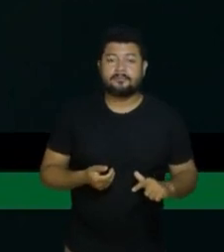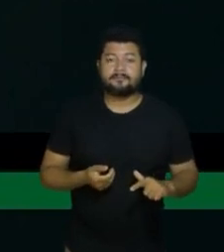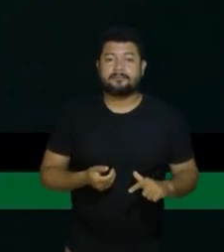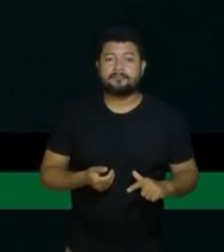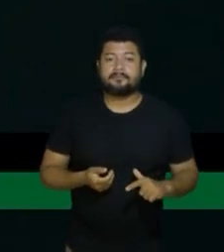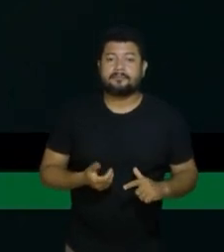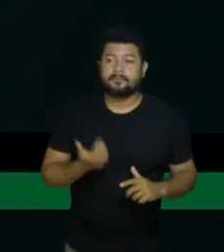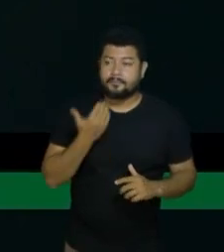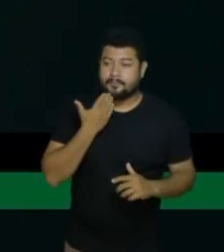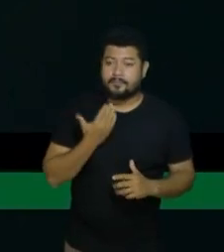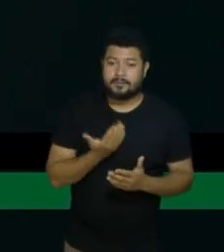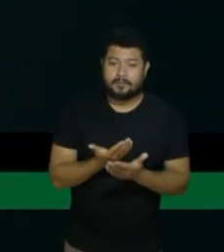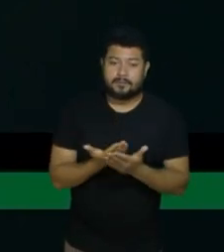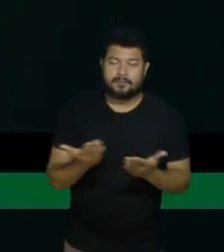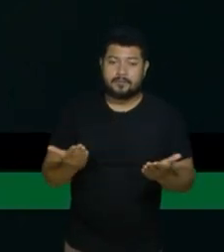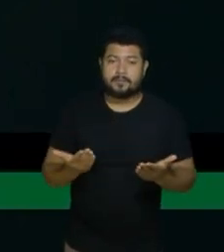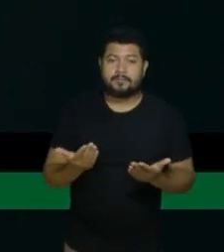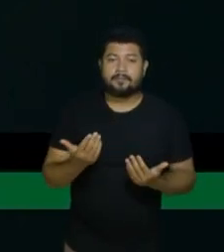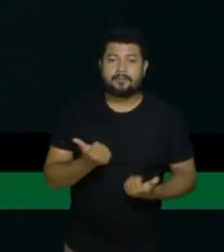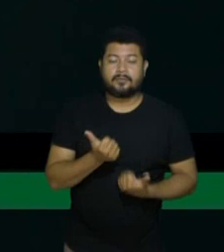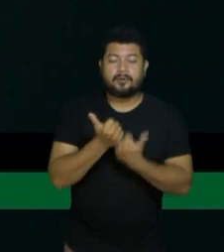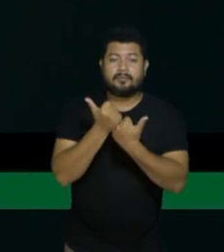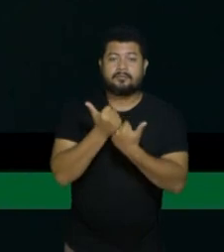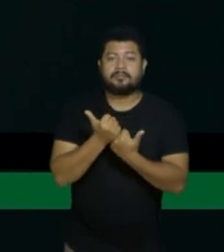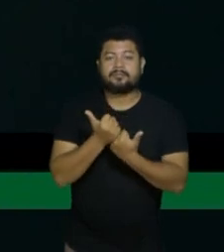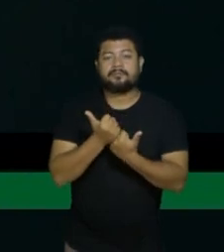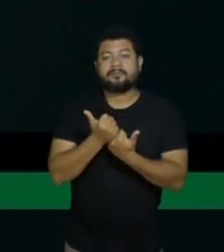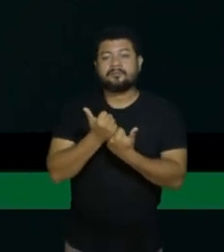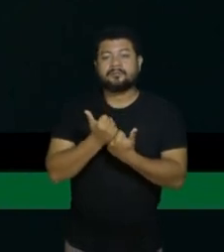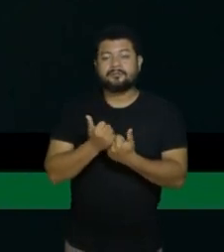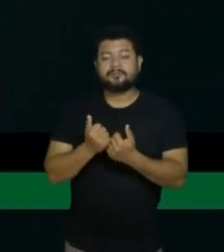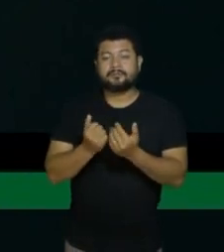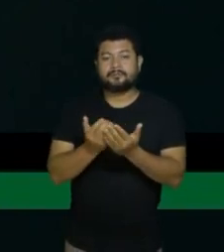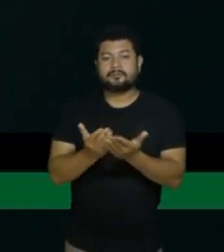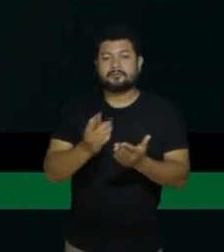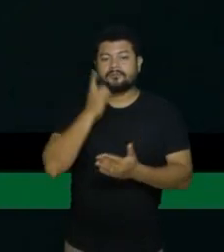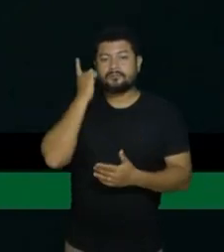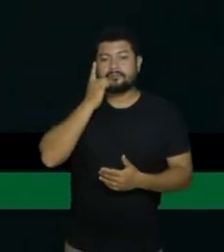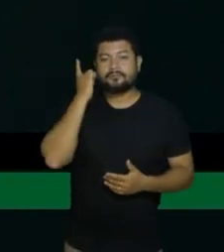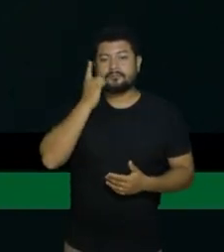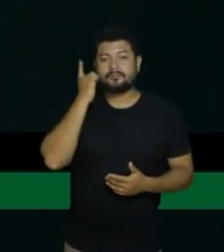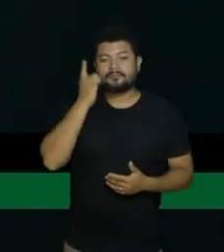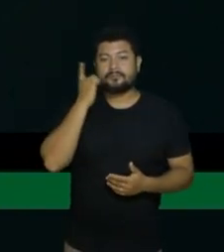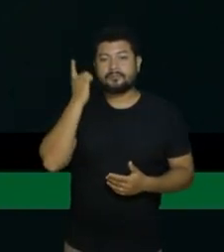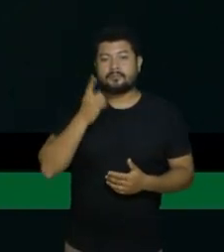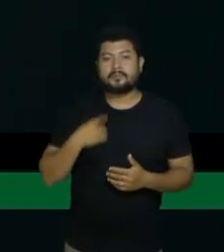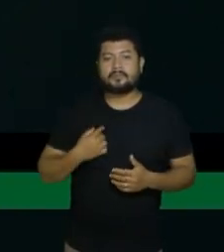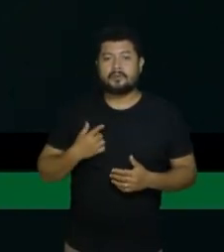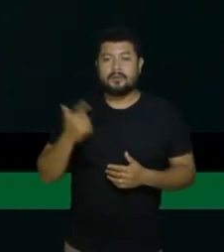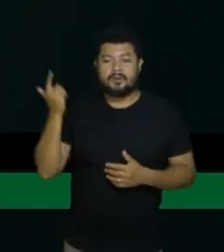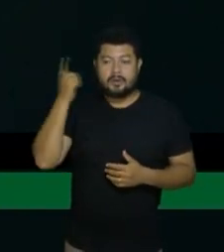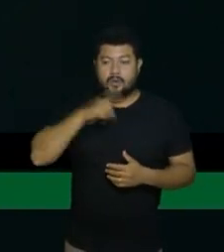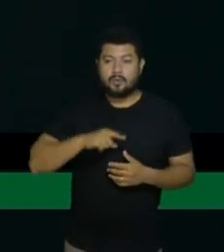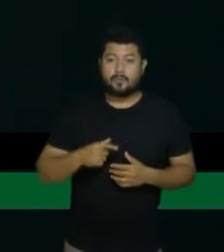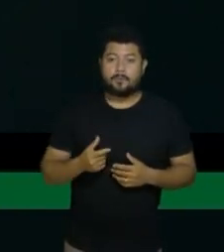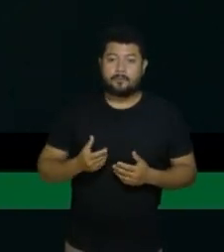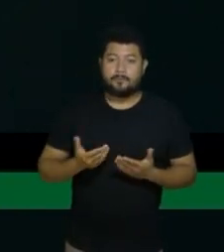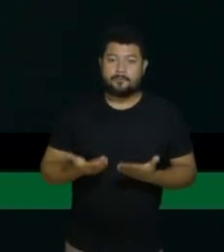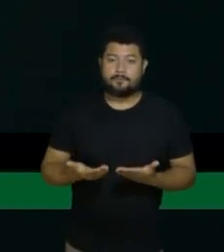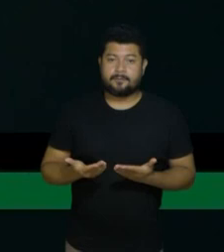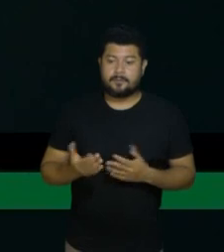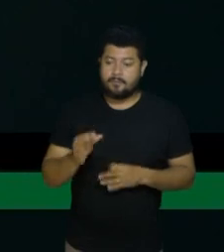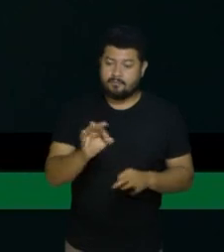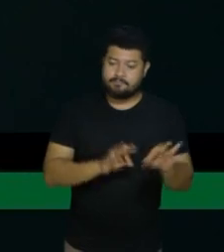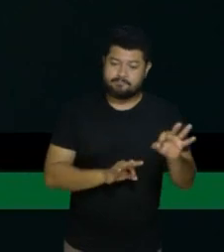a contribuição dos senhores e senhoras parlamentares para aperfeiçoar o projeto de lei